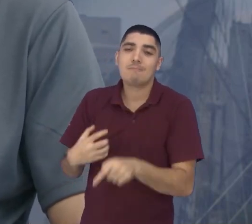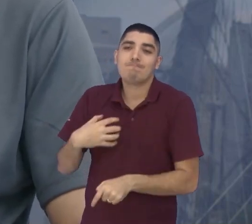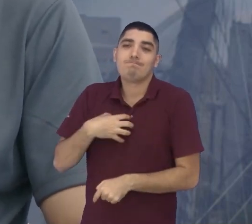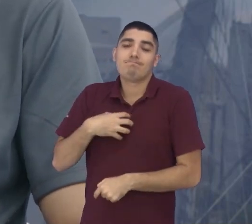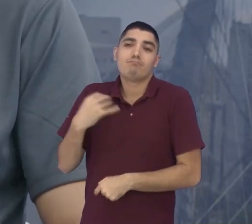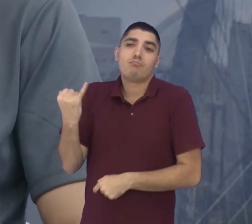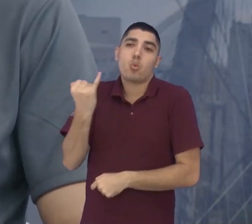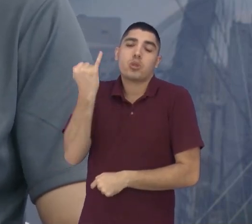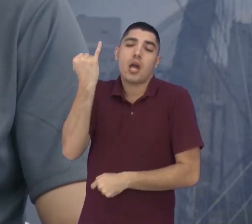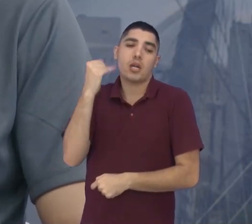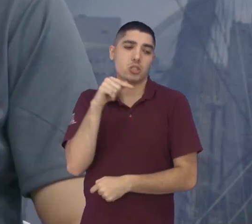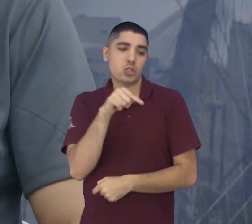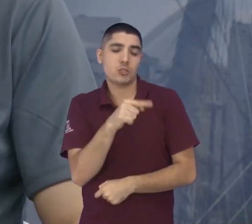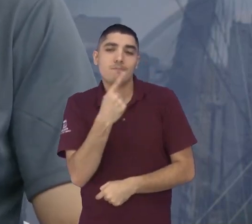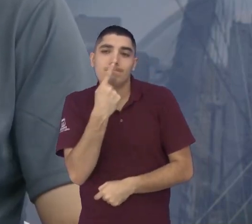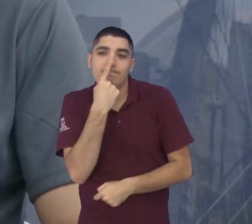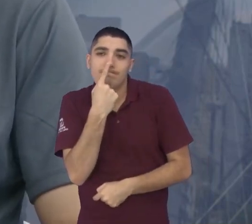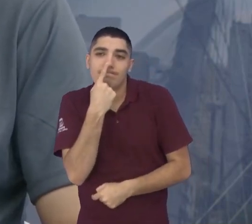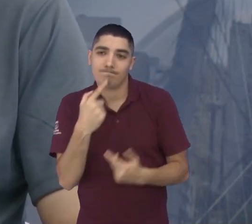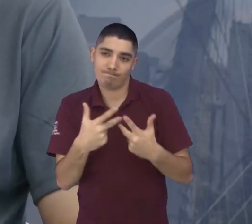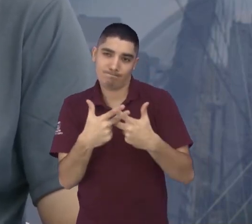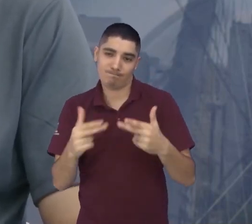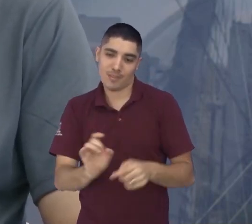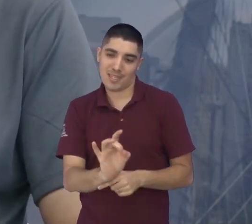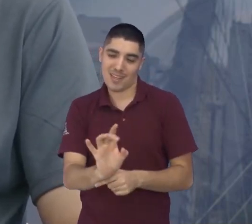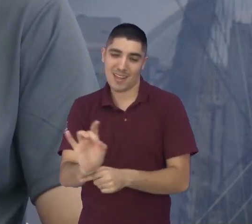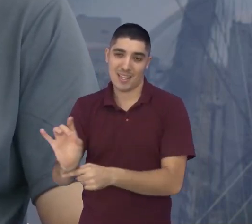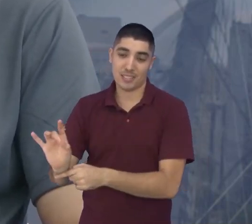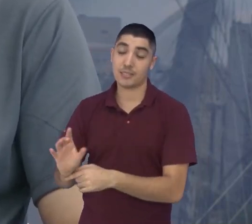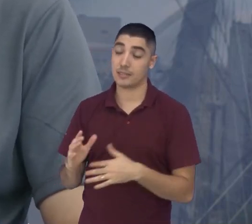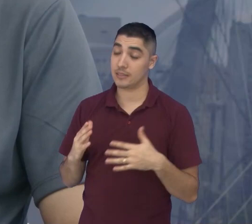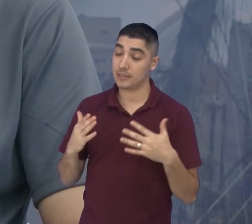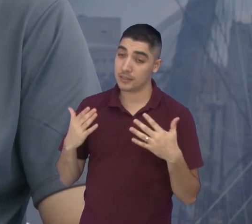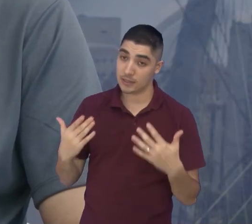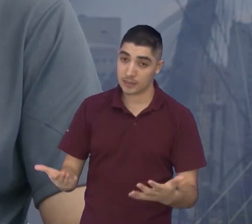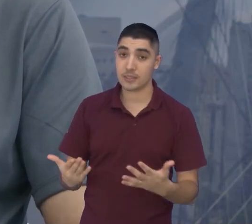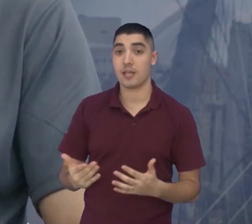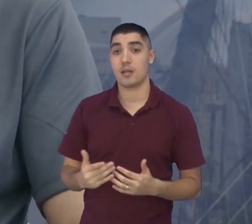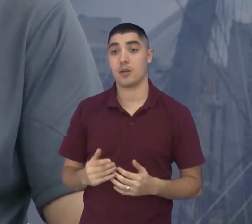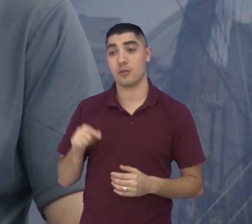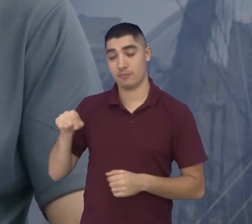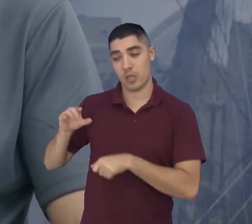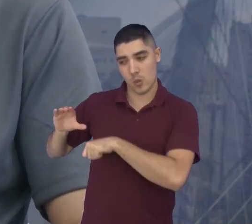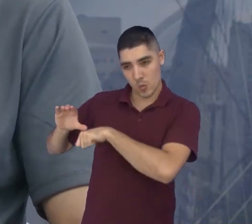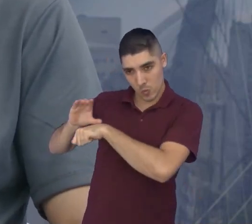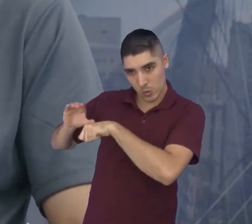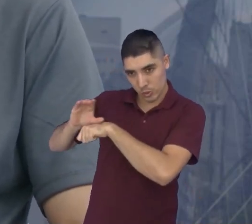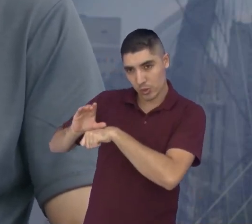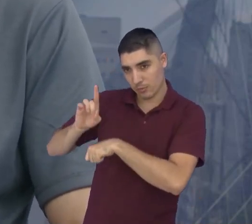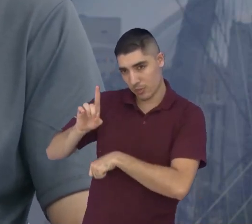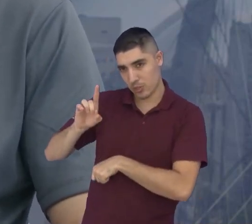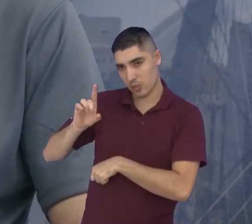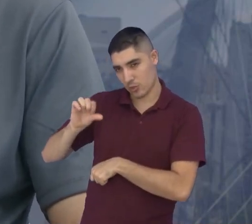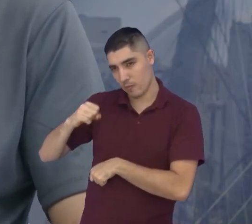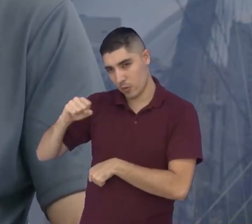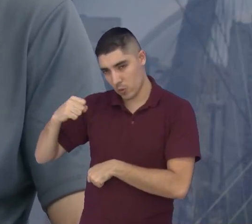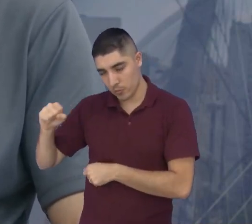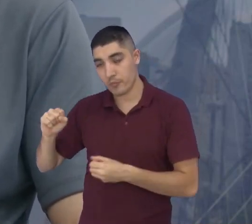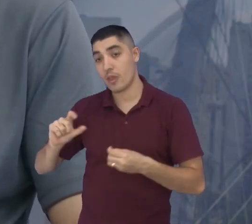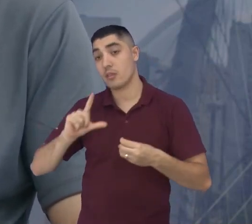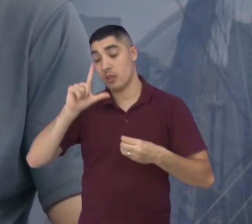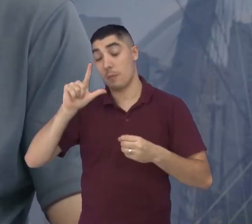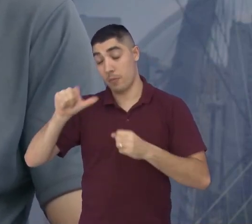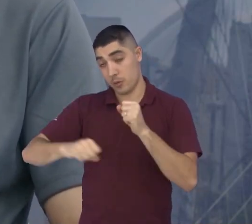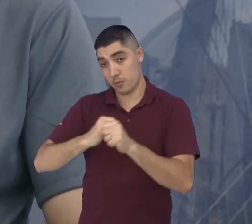né? Em São José, isso foi feito na década de 80, foi criado o